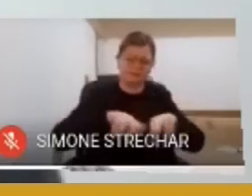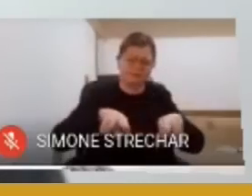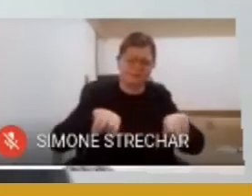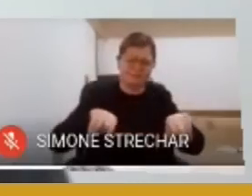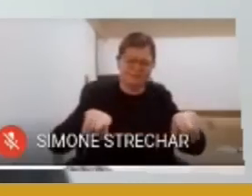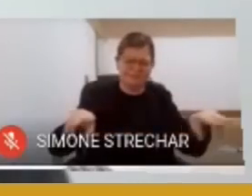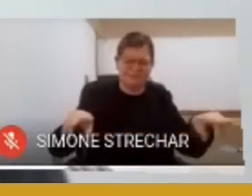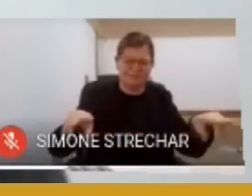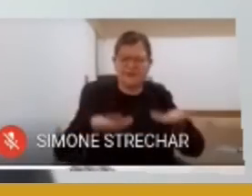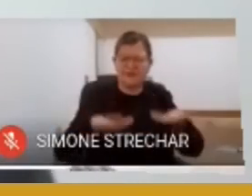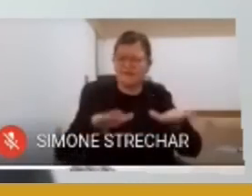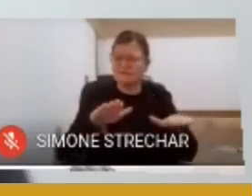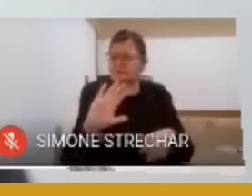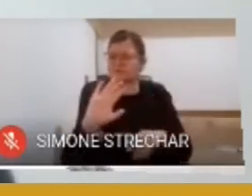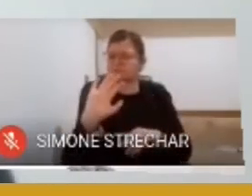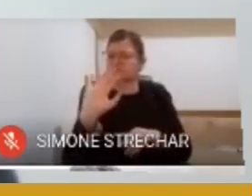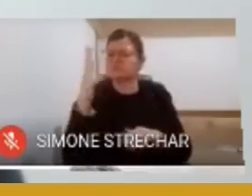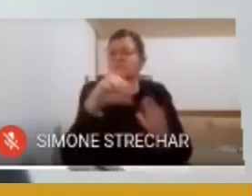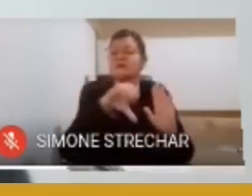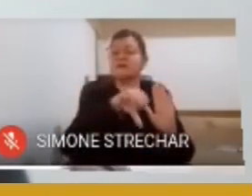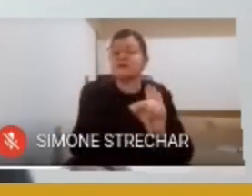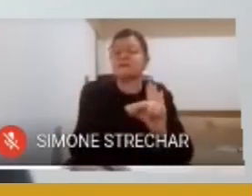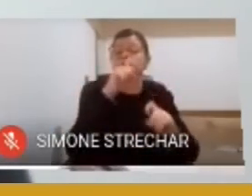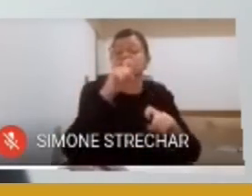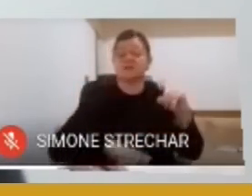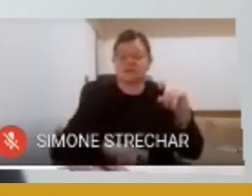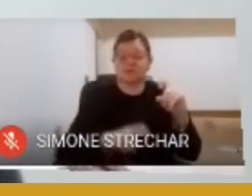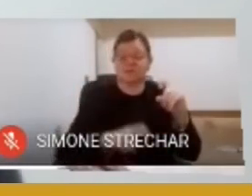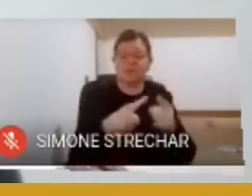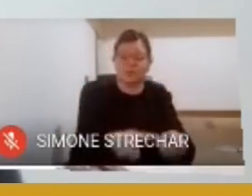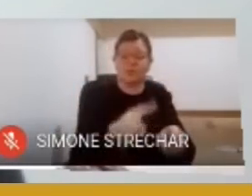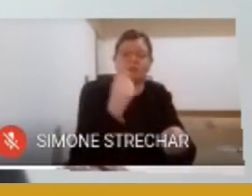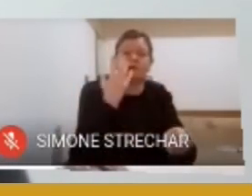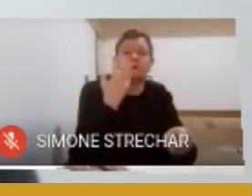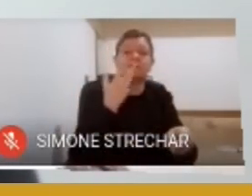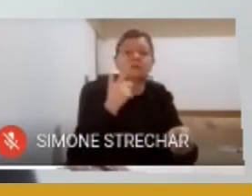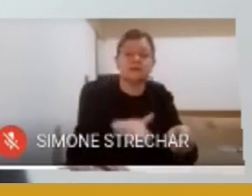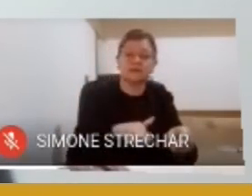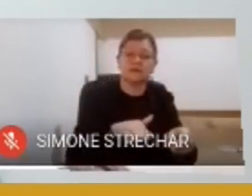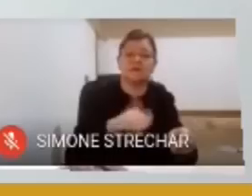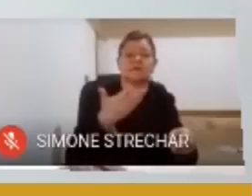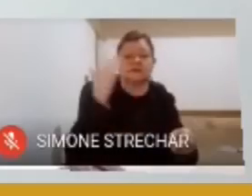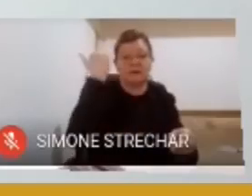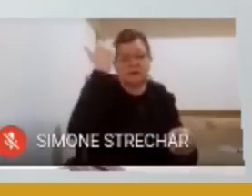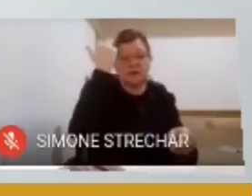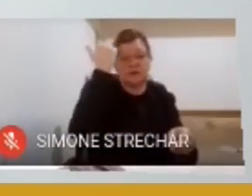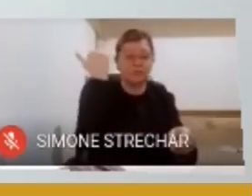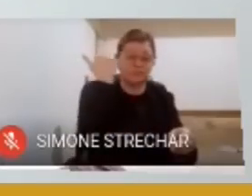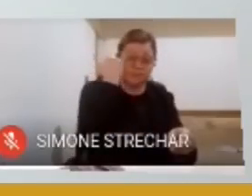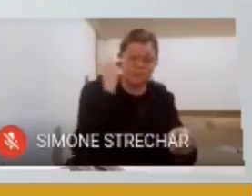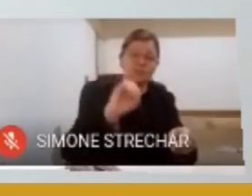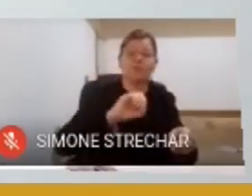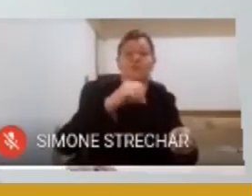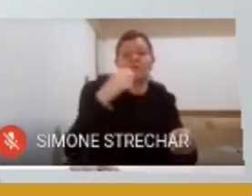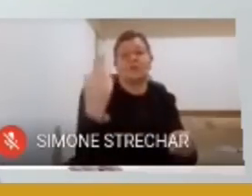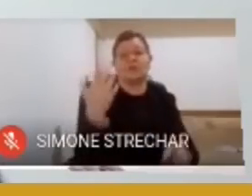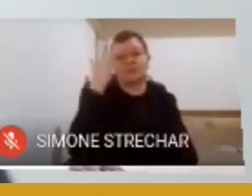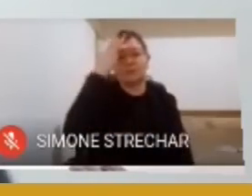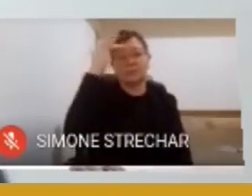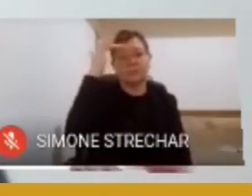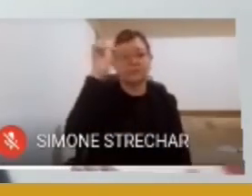ou adolescente ou contra uma pessoa com algum tipo de deficiência, esse crime vai entrar como crime sexual